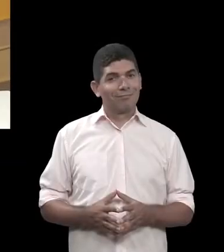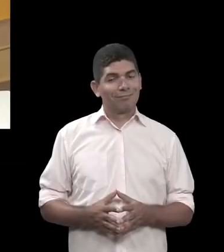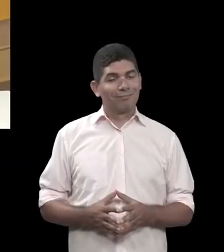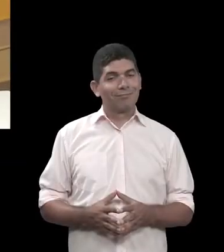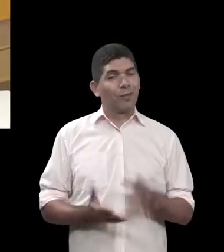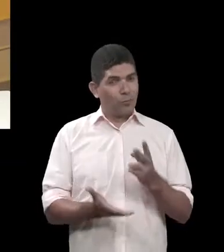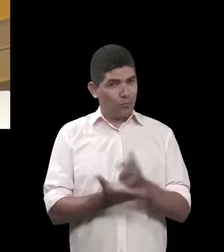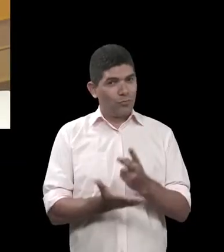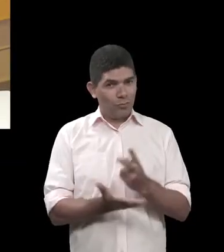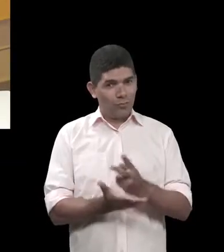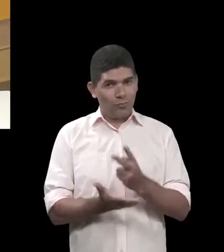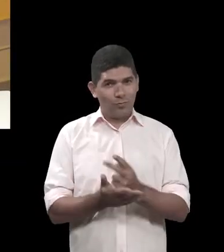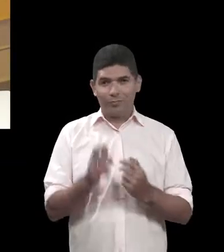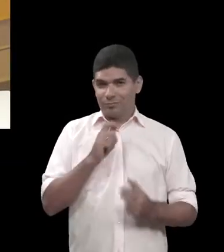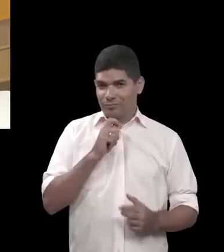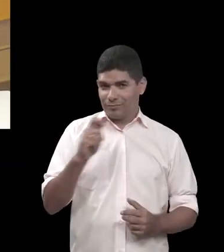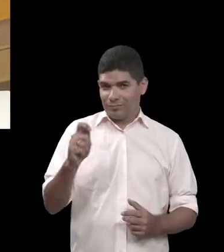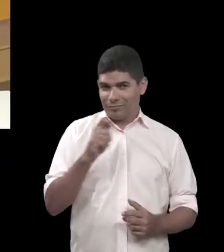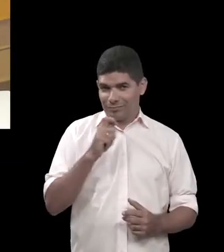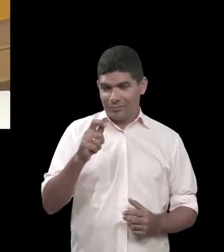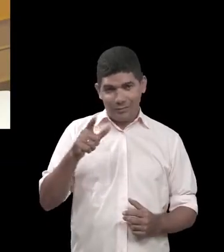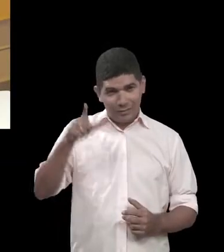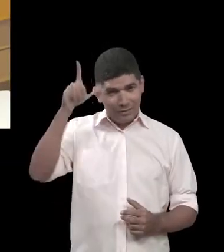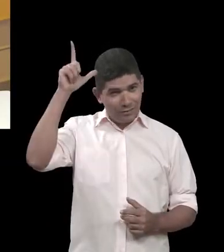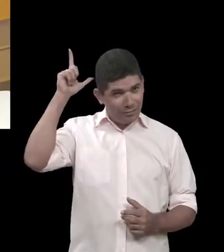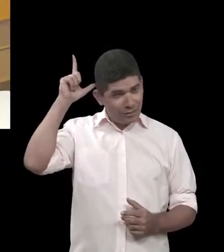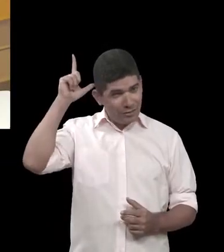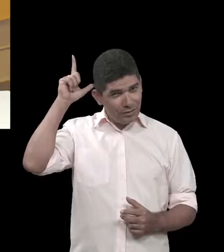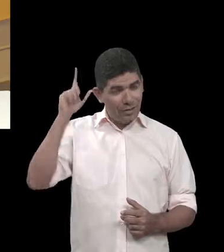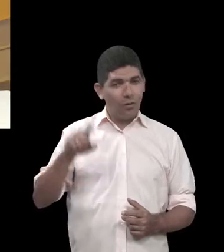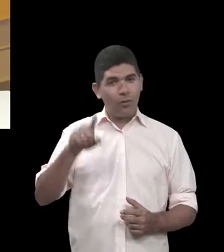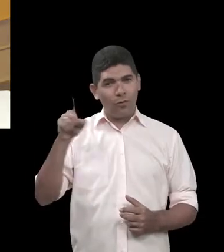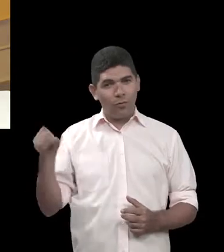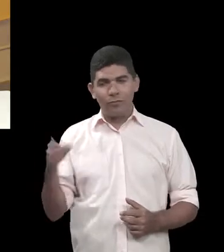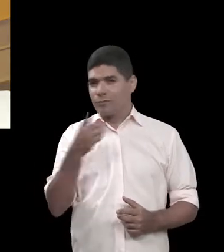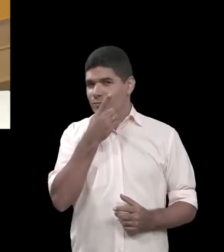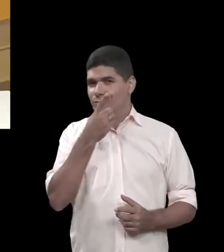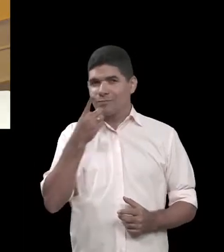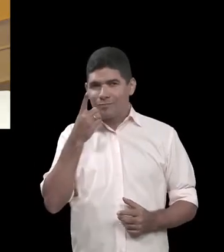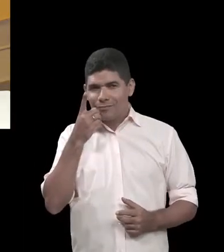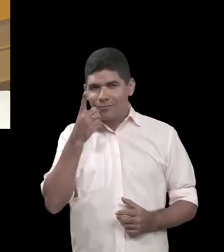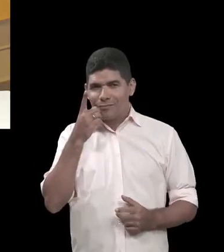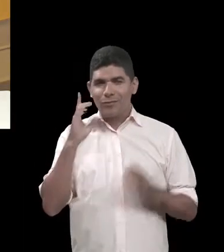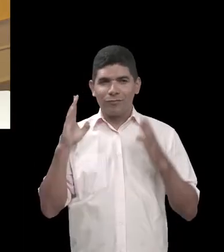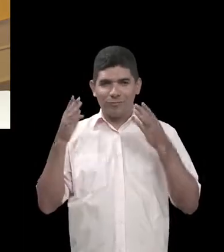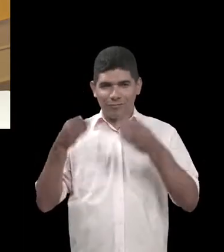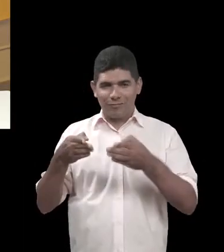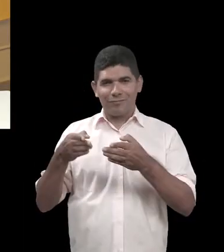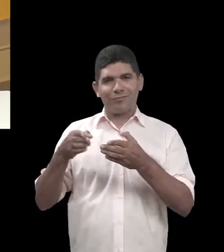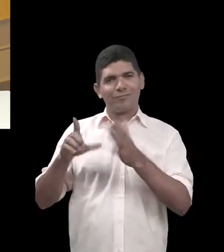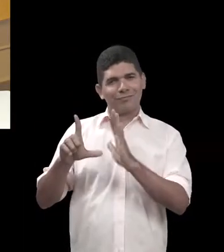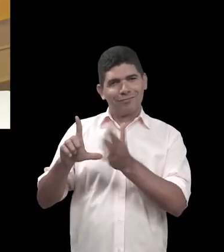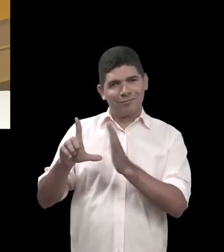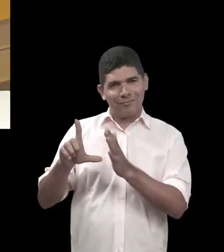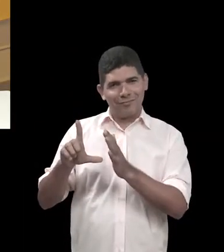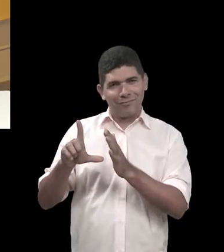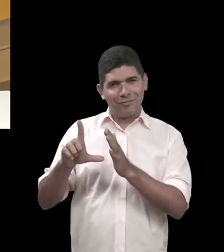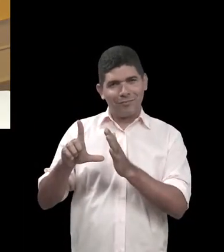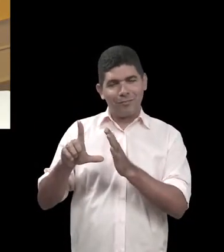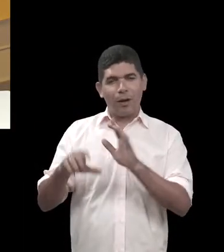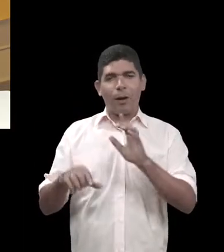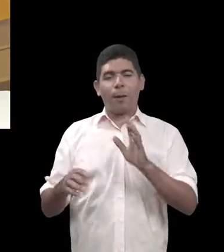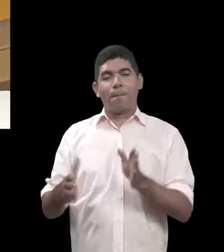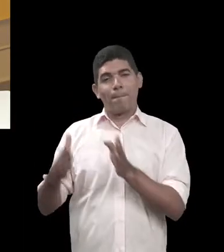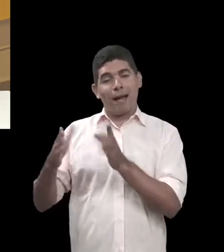Continuamos a entrevista com Lara Liz Oliveira e Délia Delfino sobre Letras Libras. No primeiro bloco a gente falou sobre